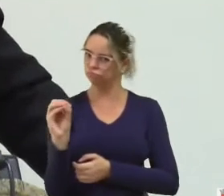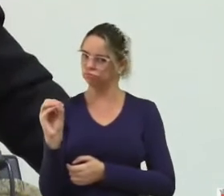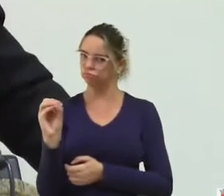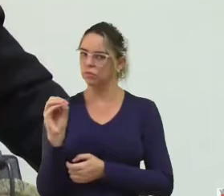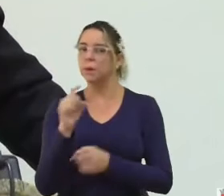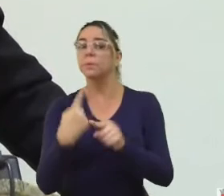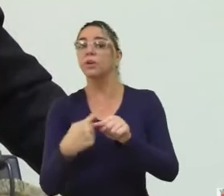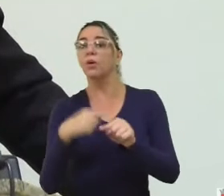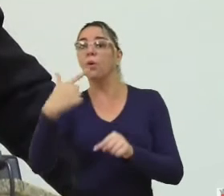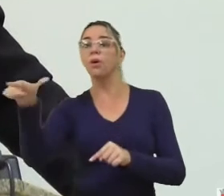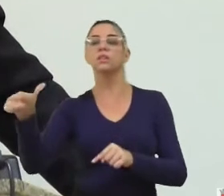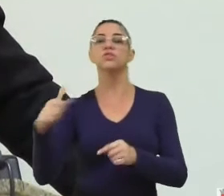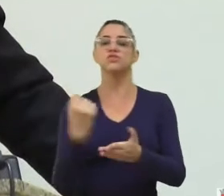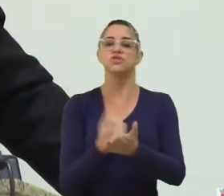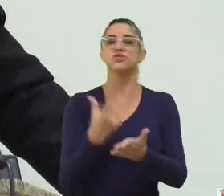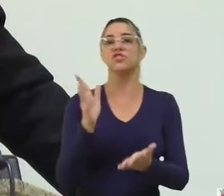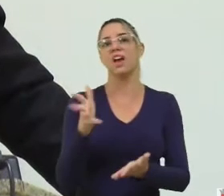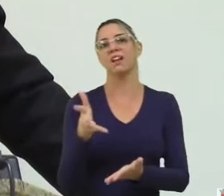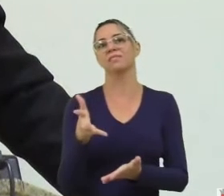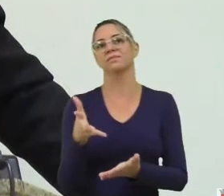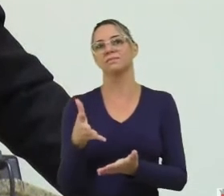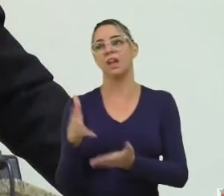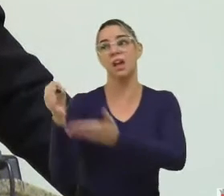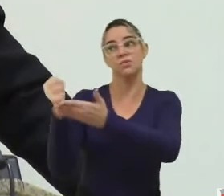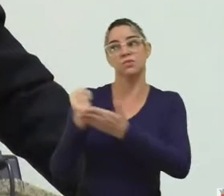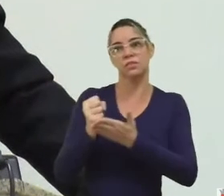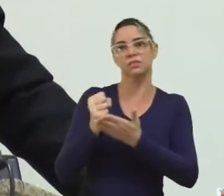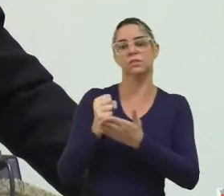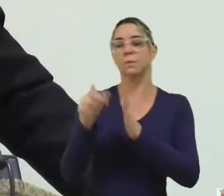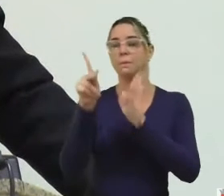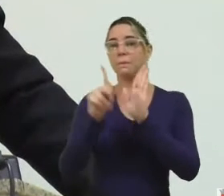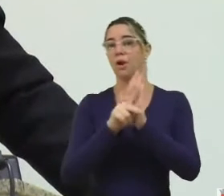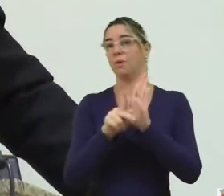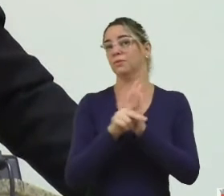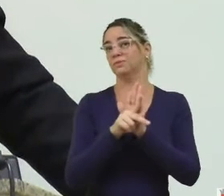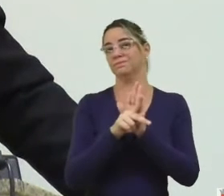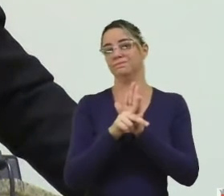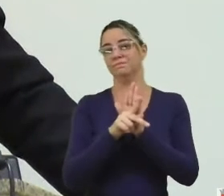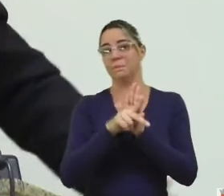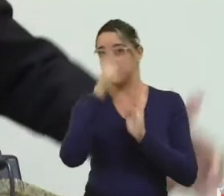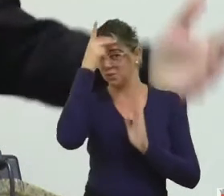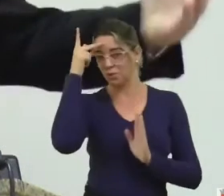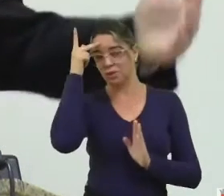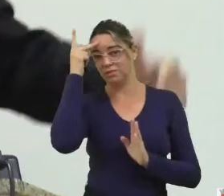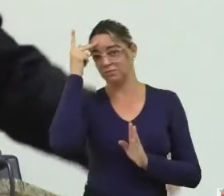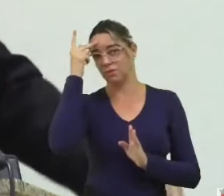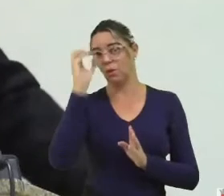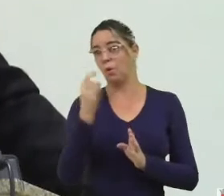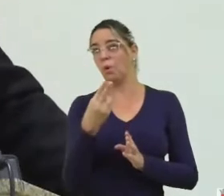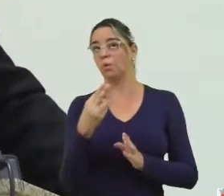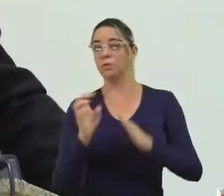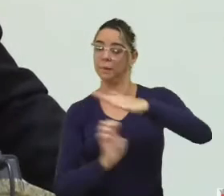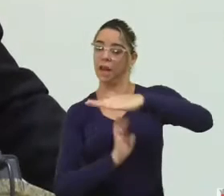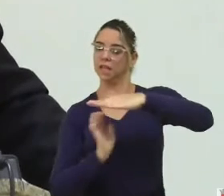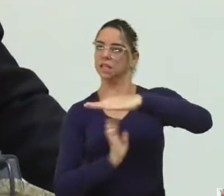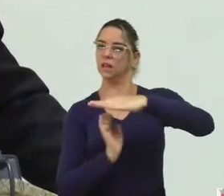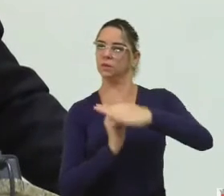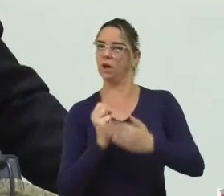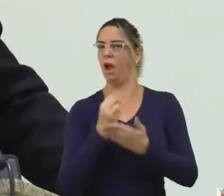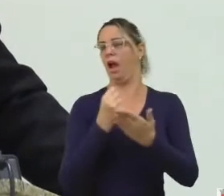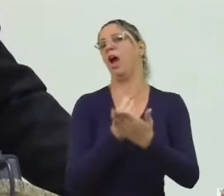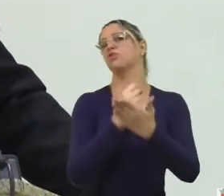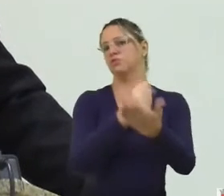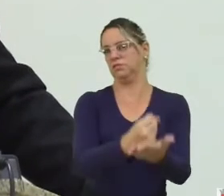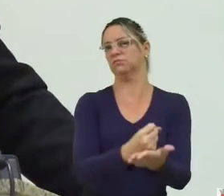comprar com a ajuda dos próprios atletas ou patrocinadores de algumas empresas.